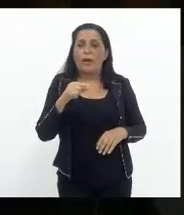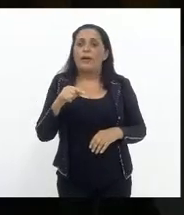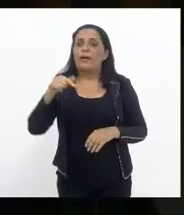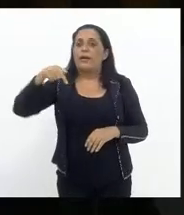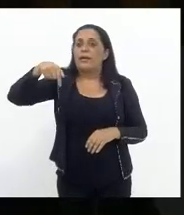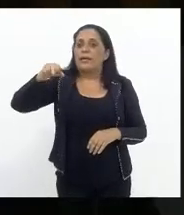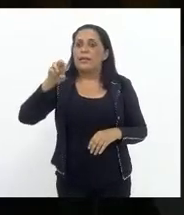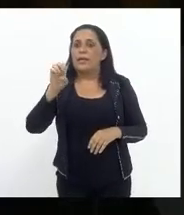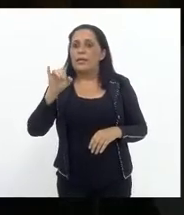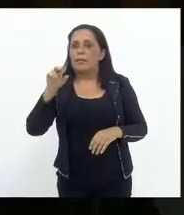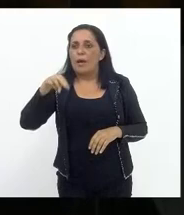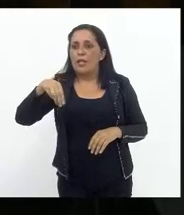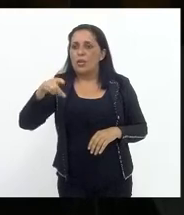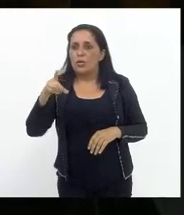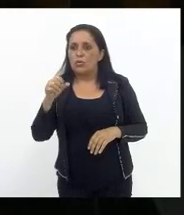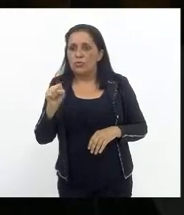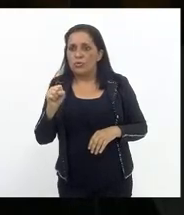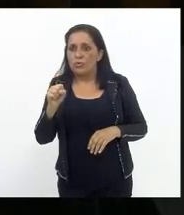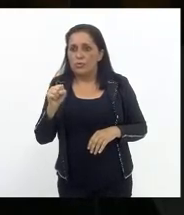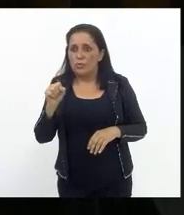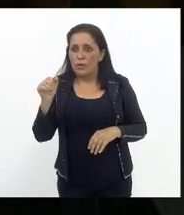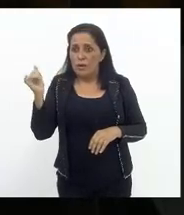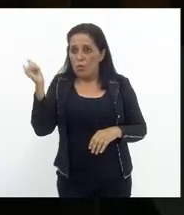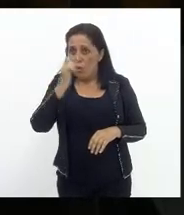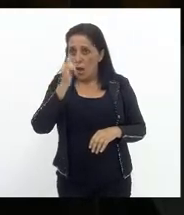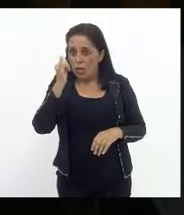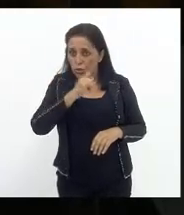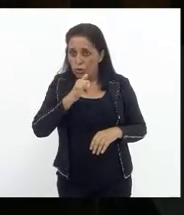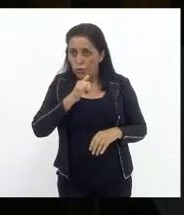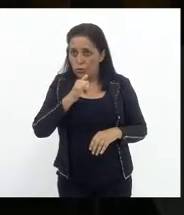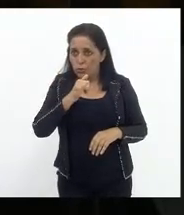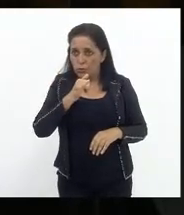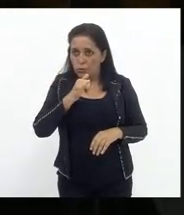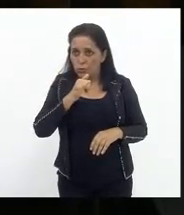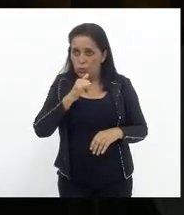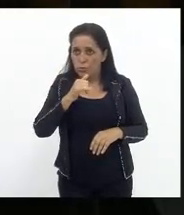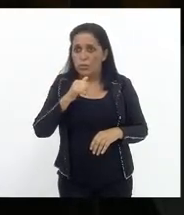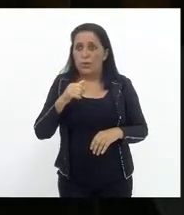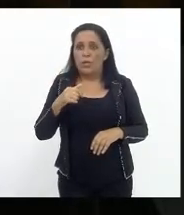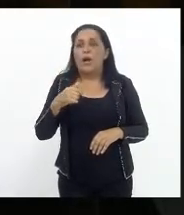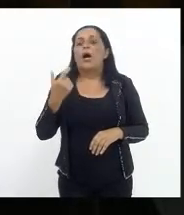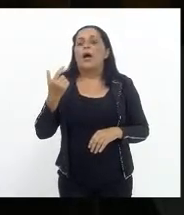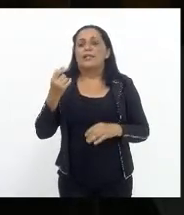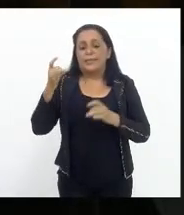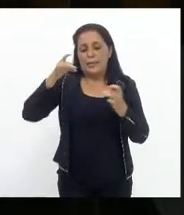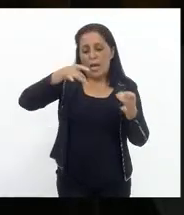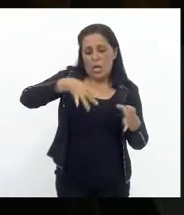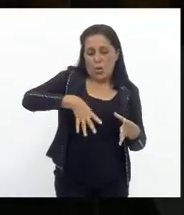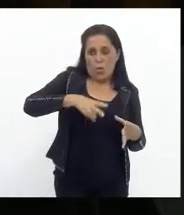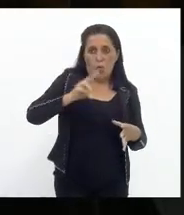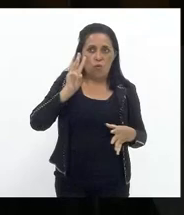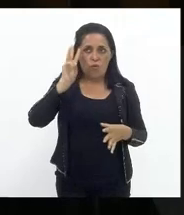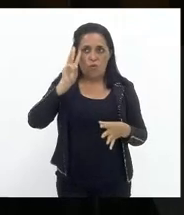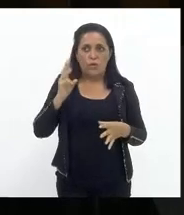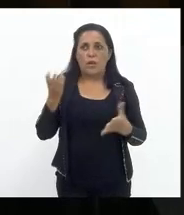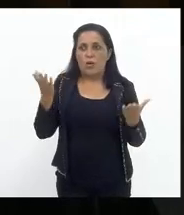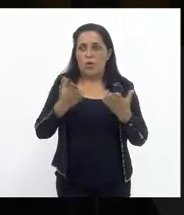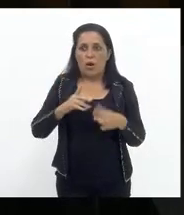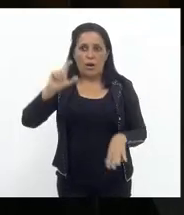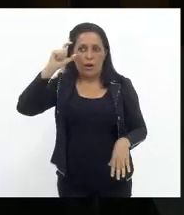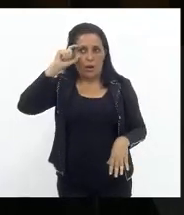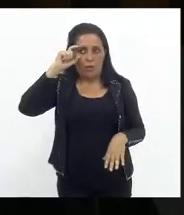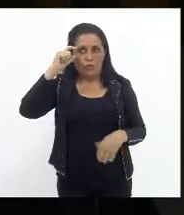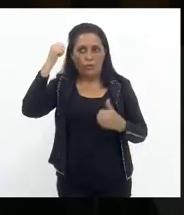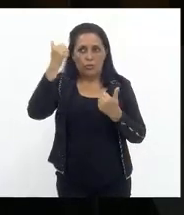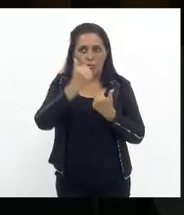antigo fanfarrão deixou o cargo e assumiu o governador Cláudio Castro. Eu, durante a